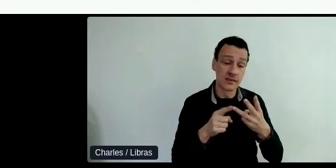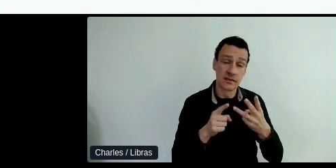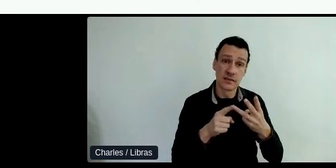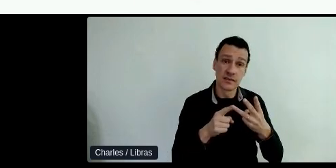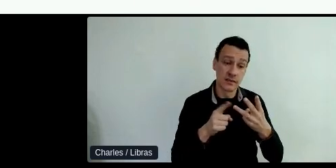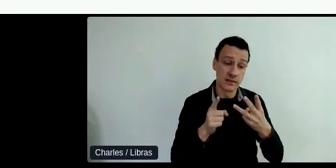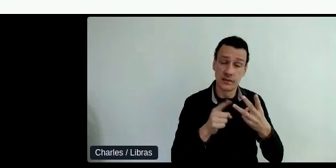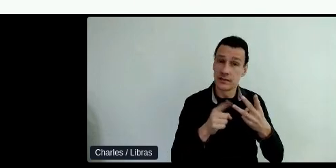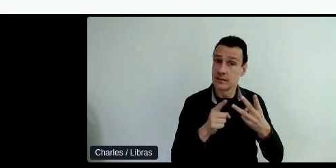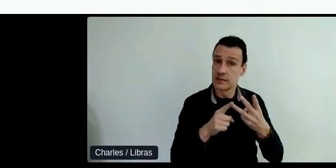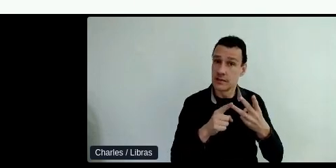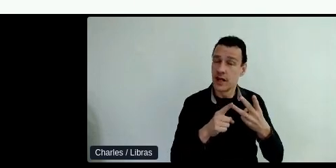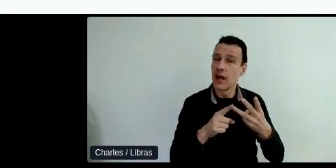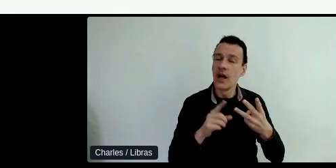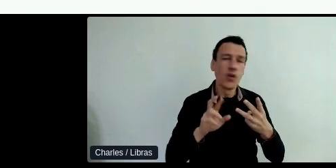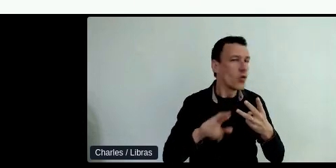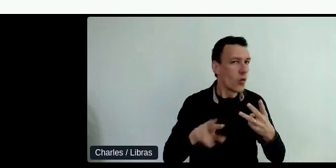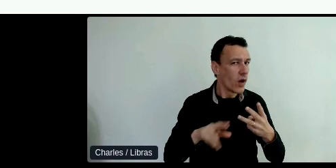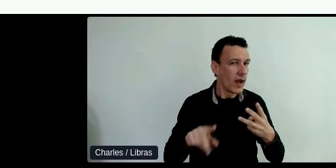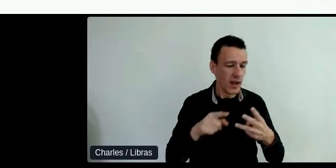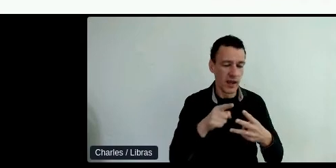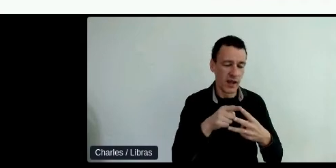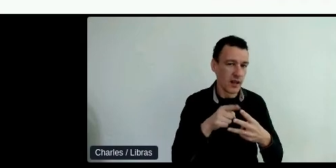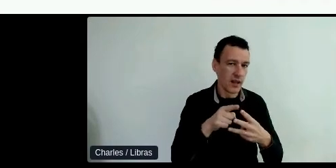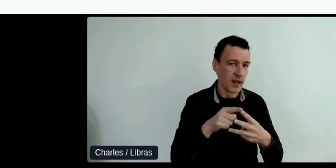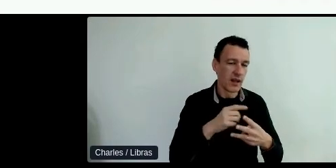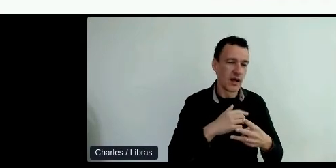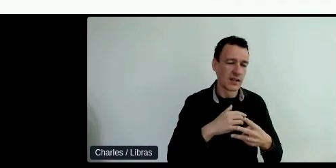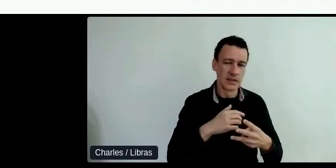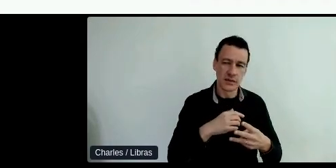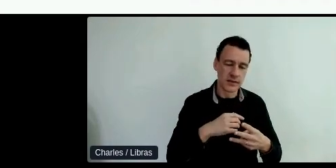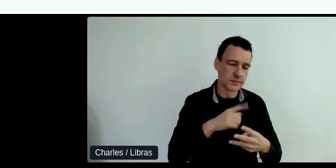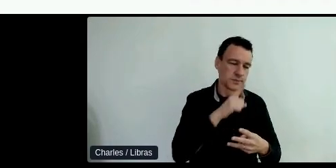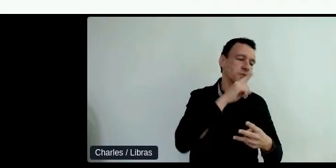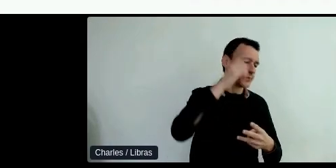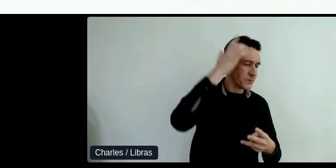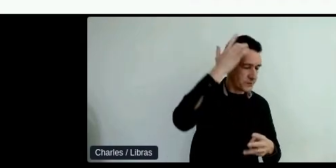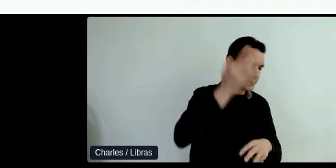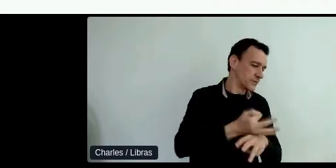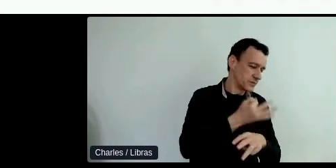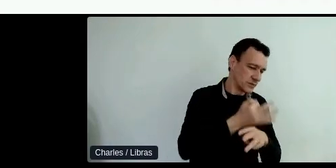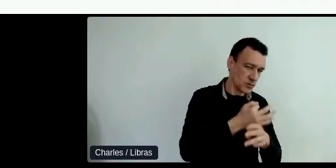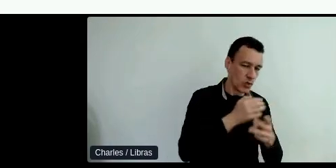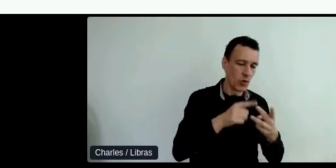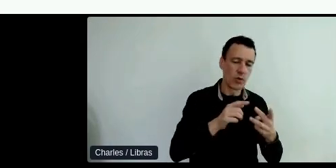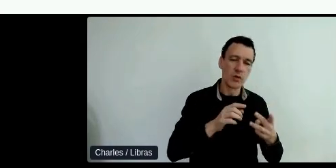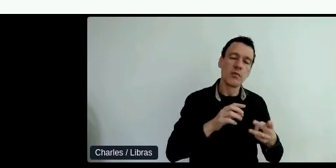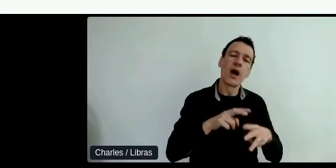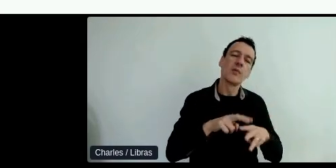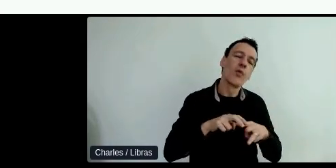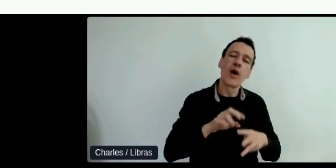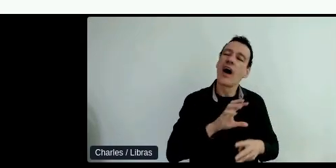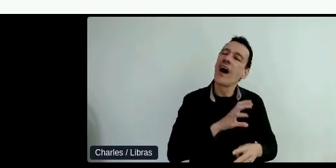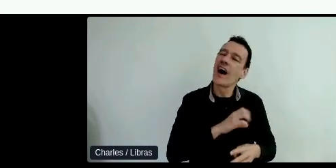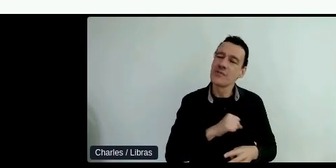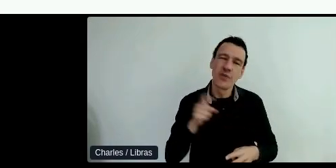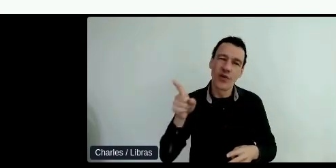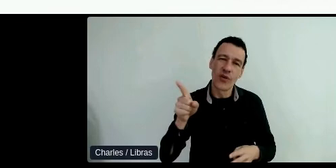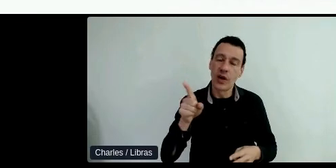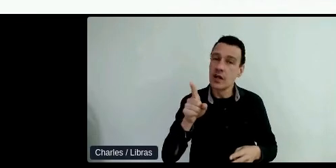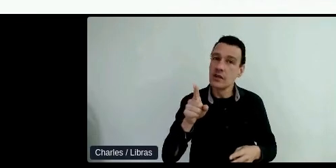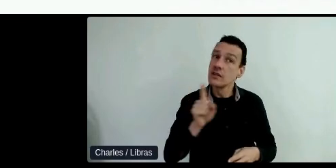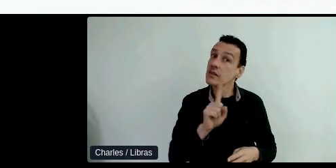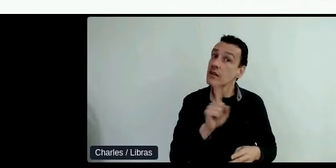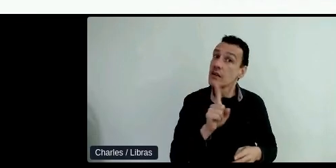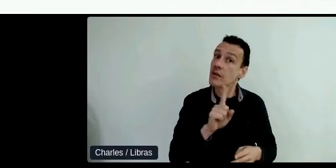verdade não é nem pela dor, nem pelo amor. Também é por uma questão de negócio.